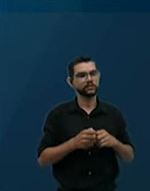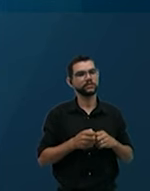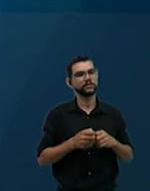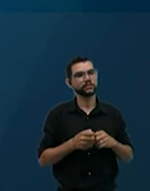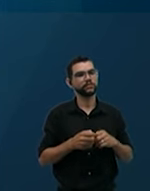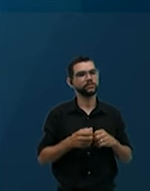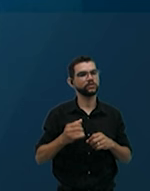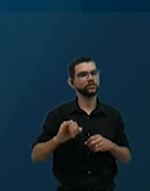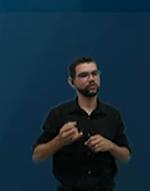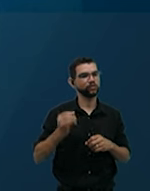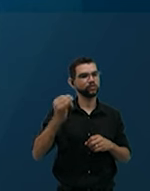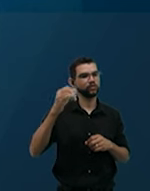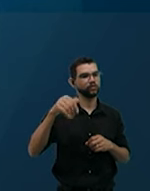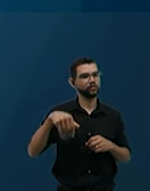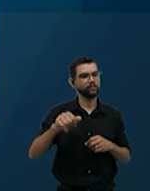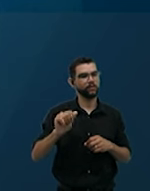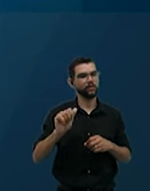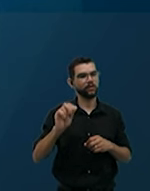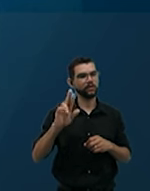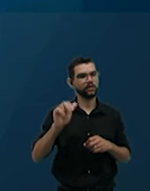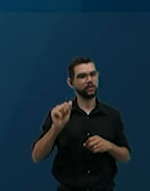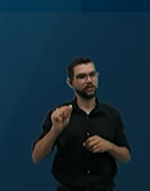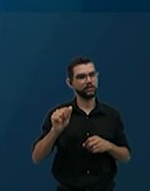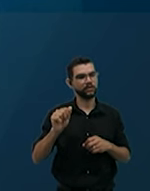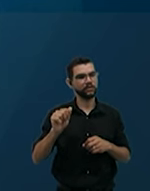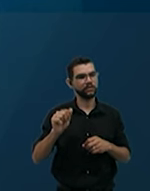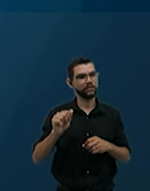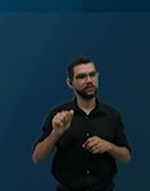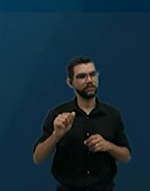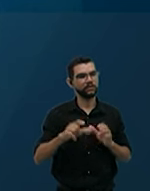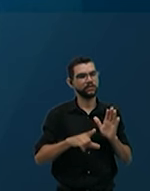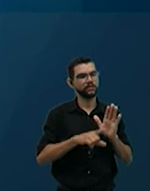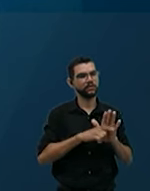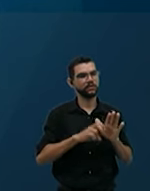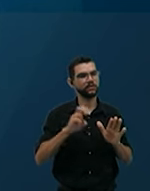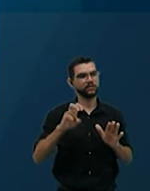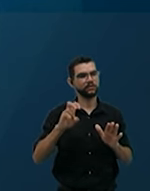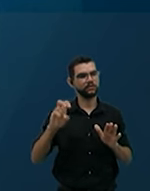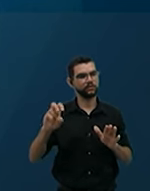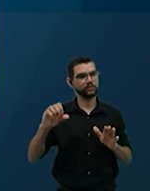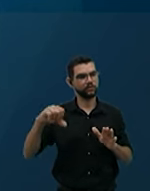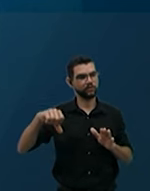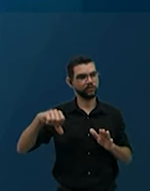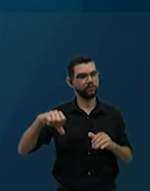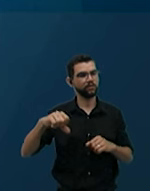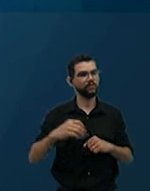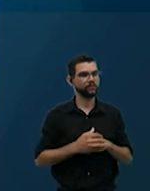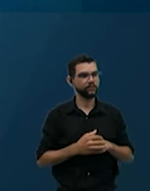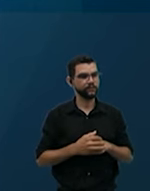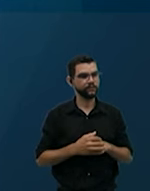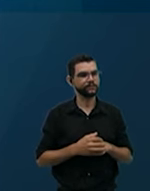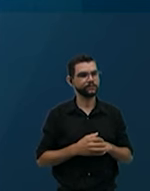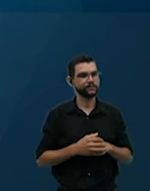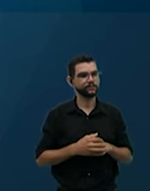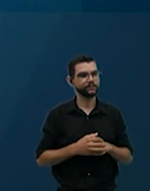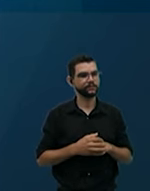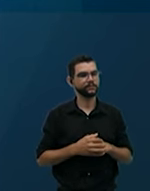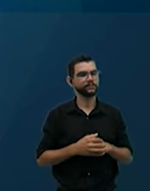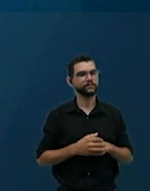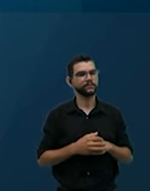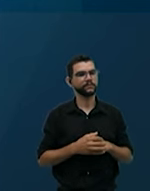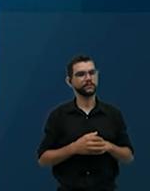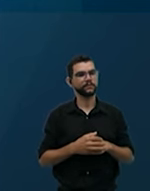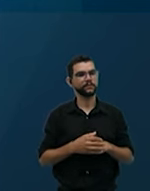econômica previsto na Lei 10.559 e da reparação por danos morais nos casos em que é reconhecida